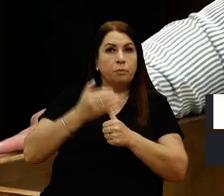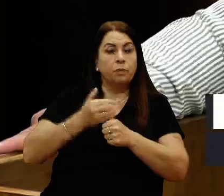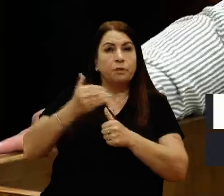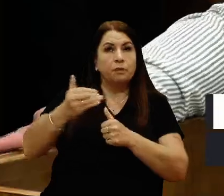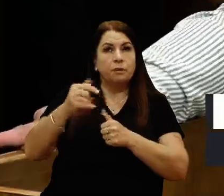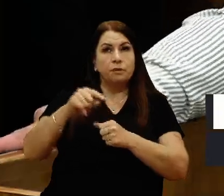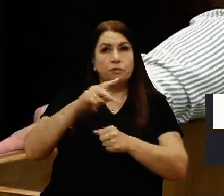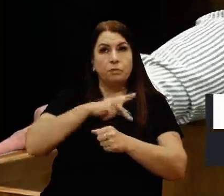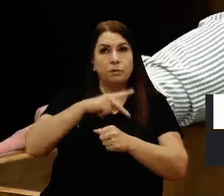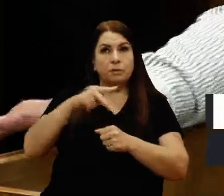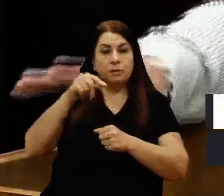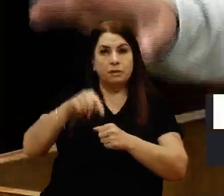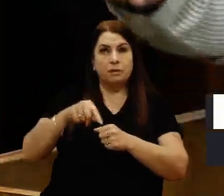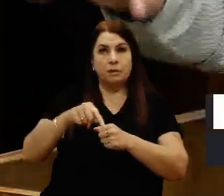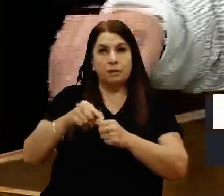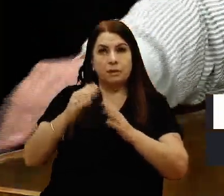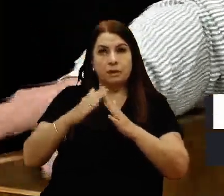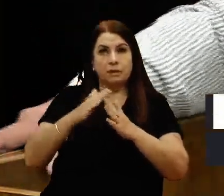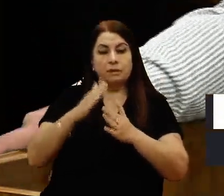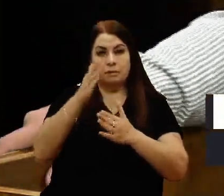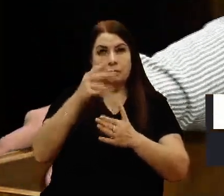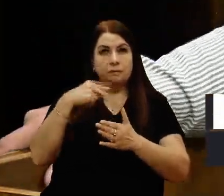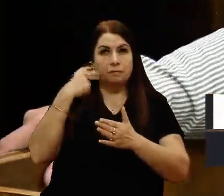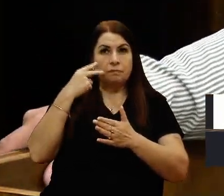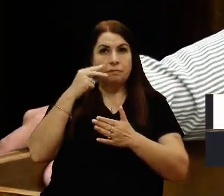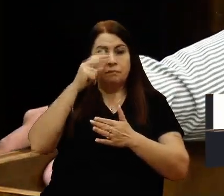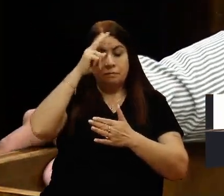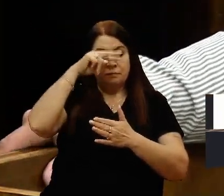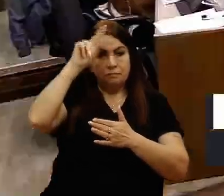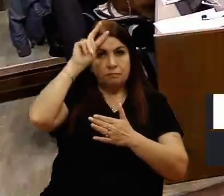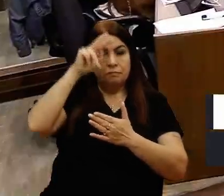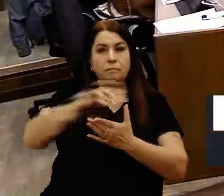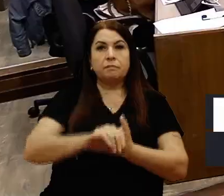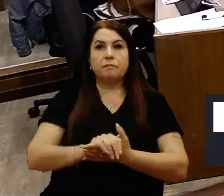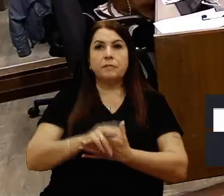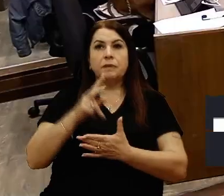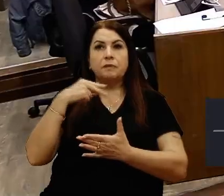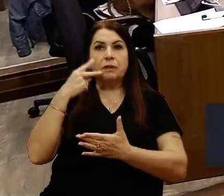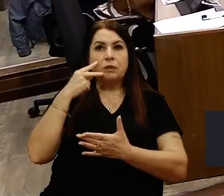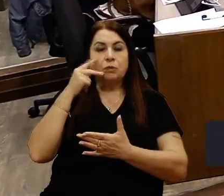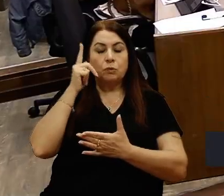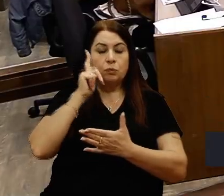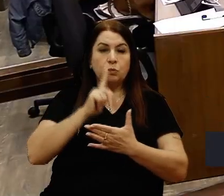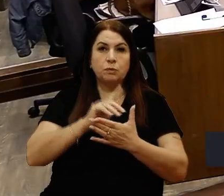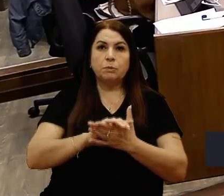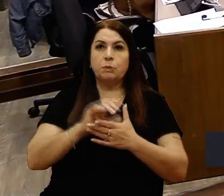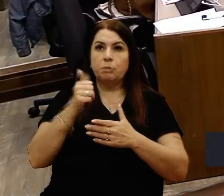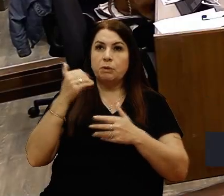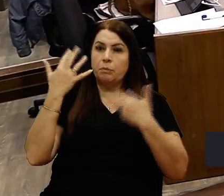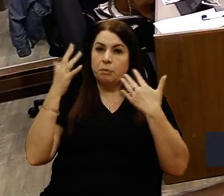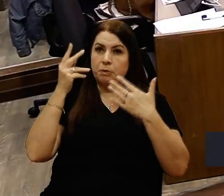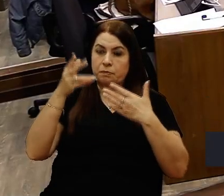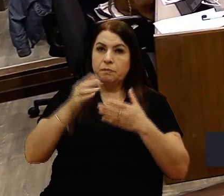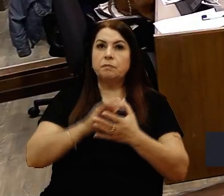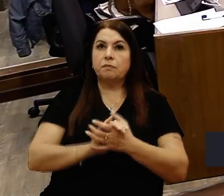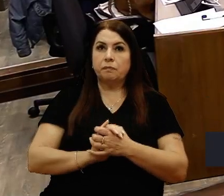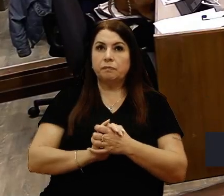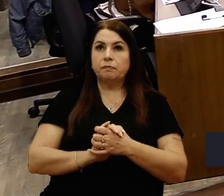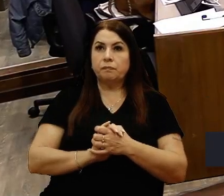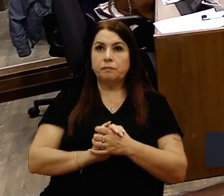mandato de presidência nessa casa. Só uma parte, vereador Edson da Rosa. Vereador Lucas, primeiro, parabenizar Vossa